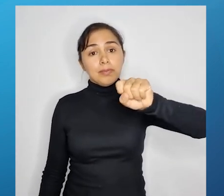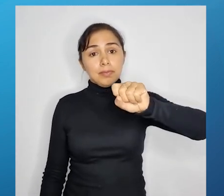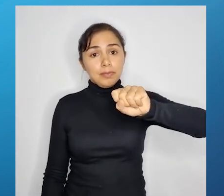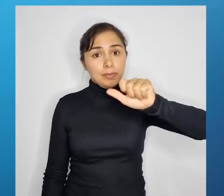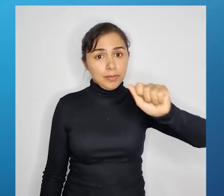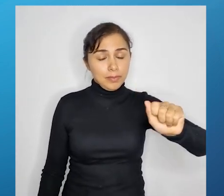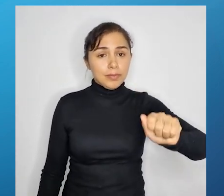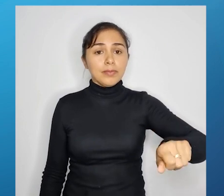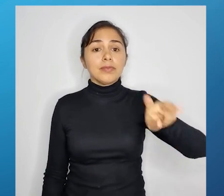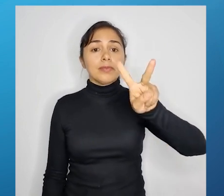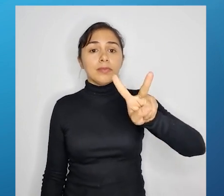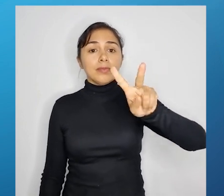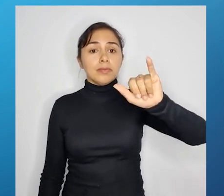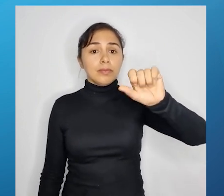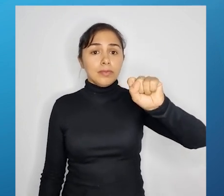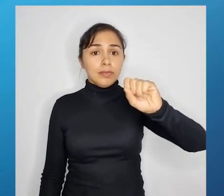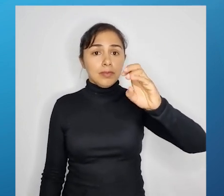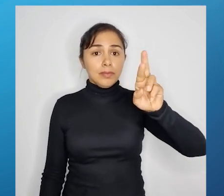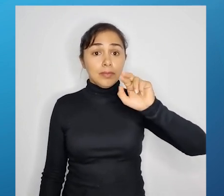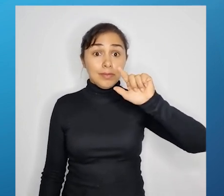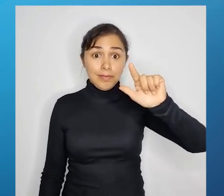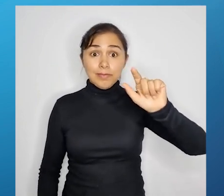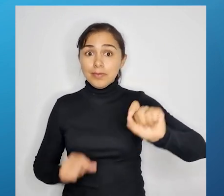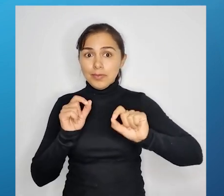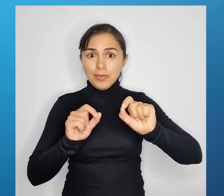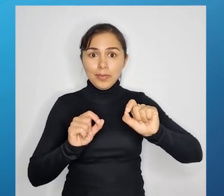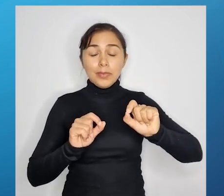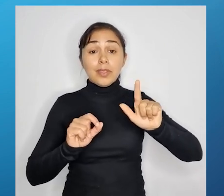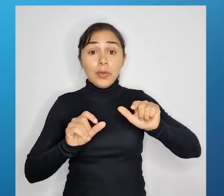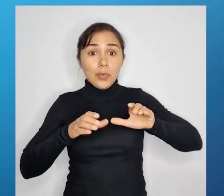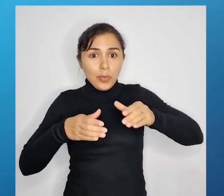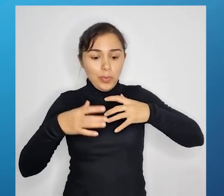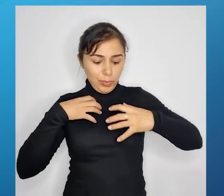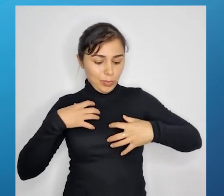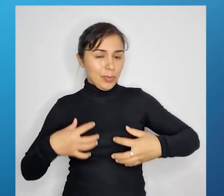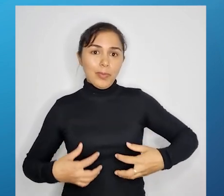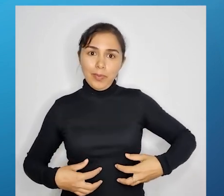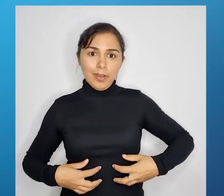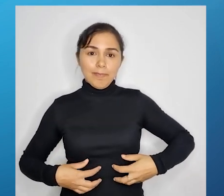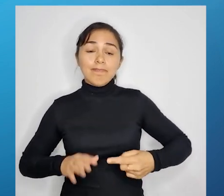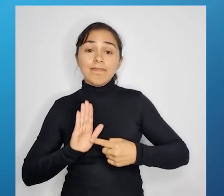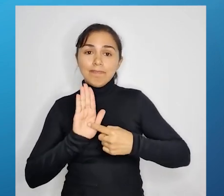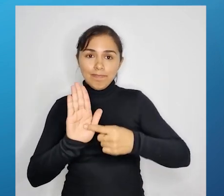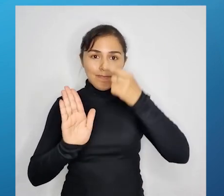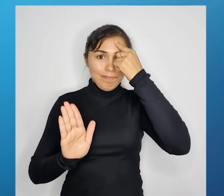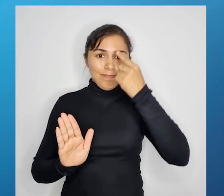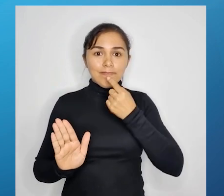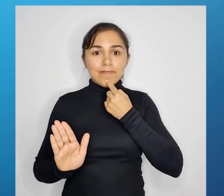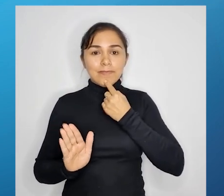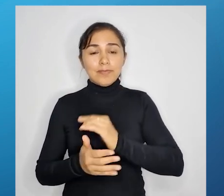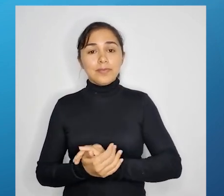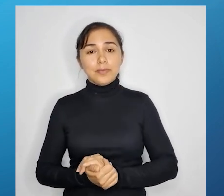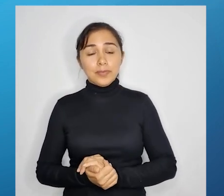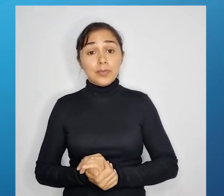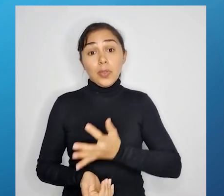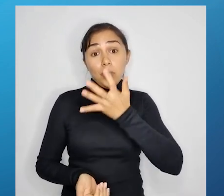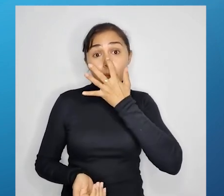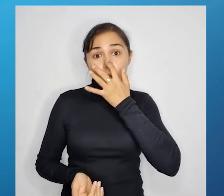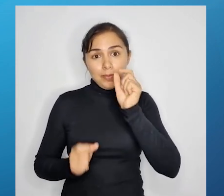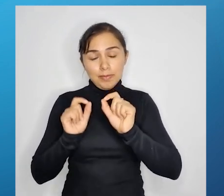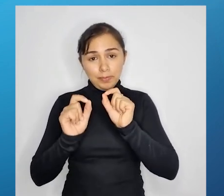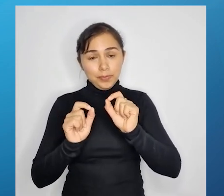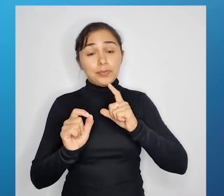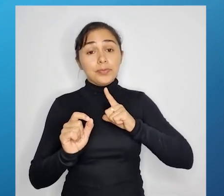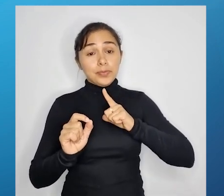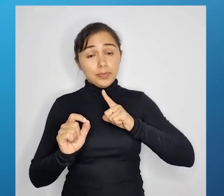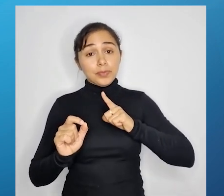na locomoção desse animal. Aqui nós temos a massa visceral, onde estão contidos todos os órgãos desse animal. Então observe aqui na imagem,